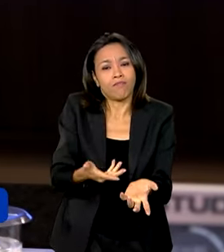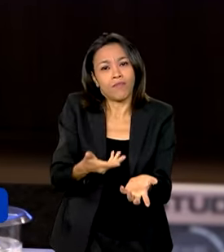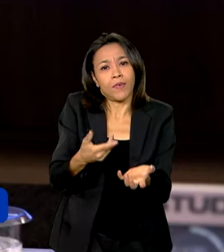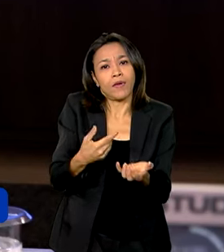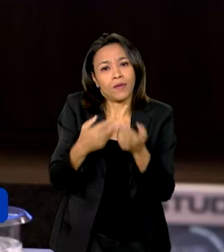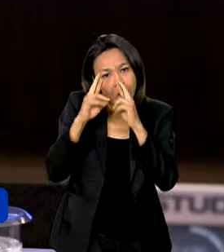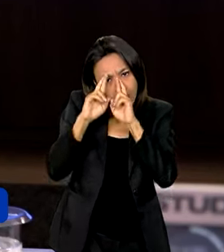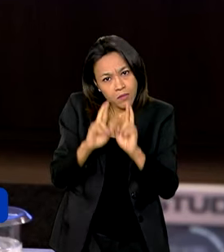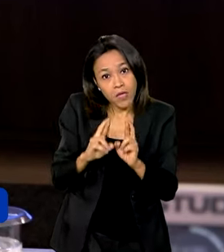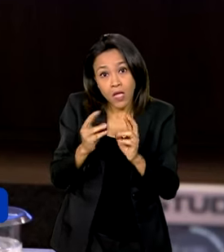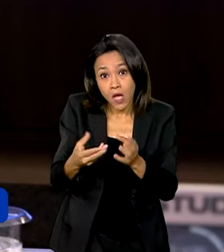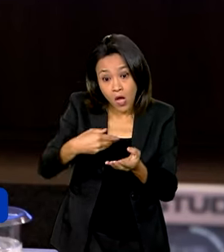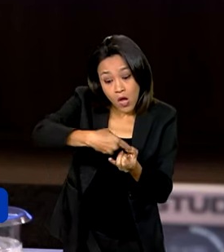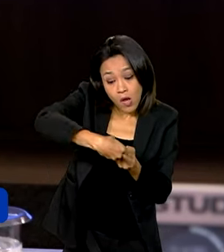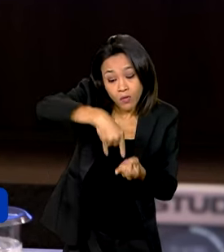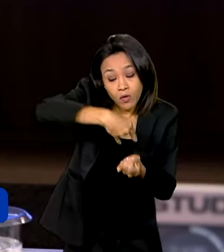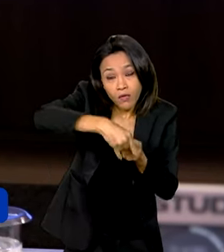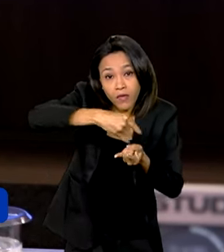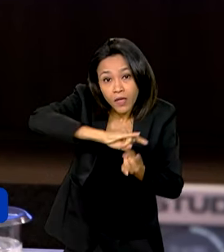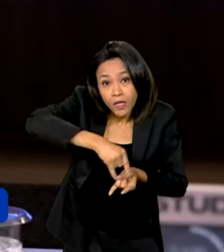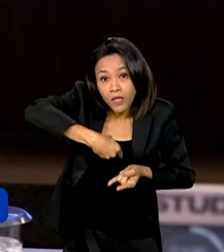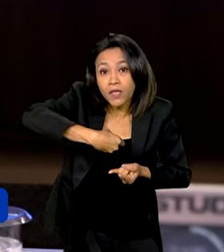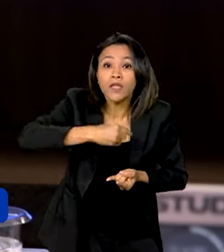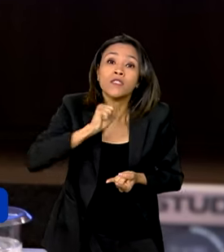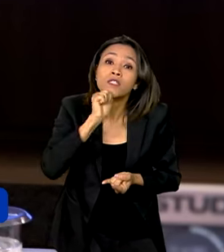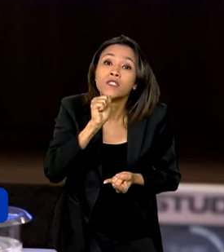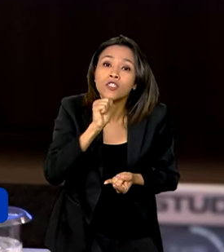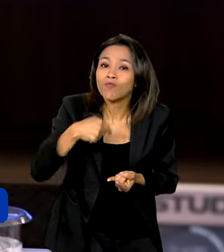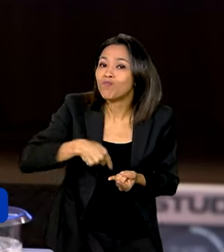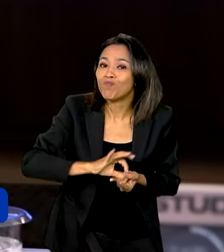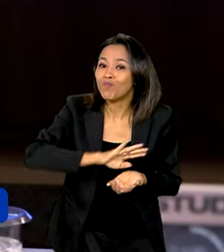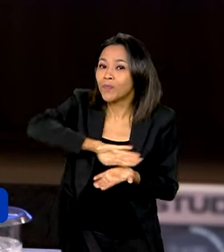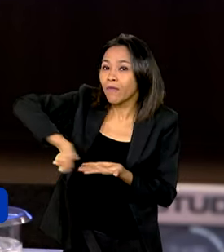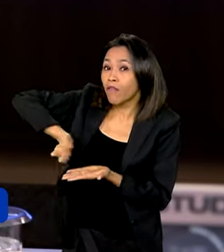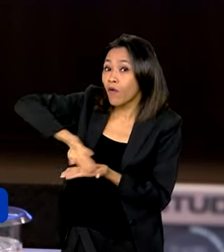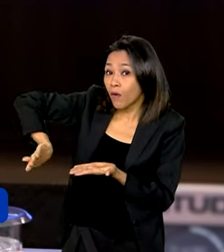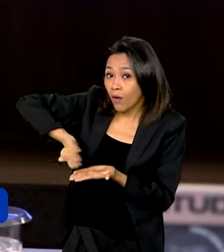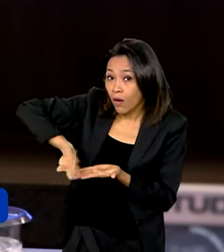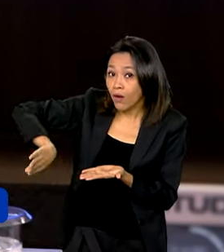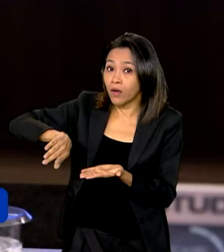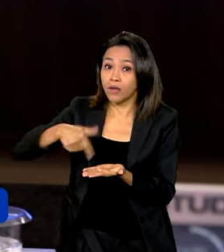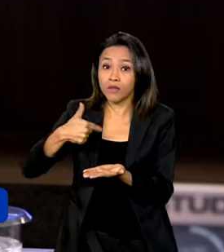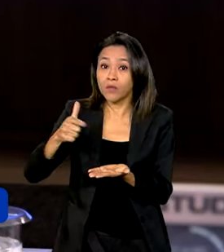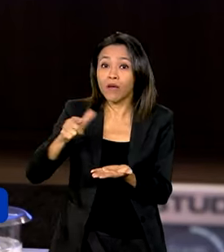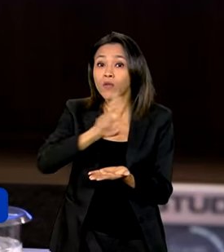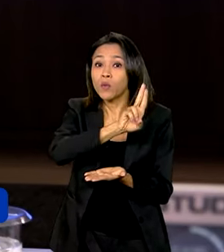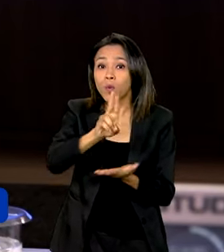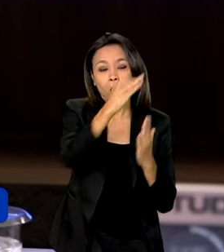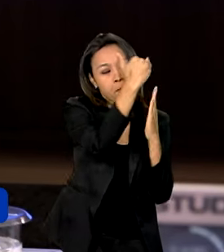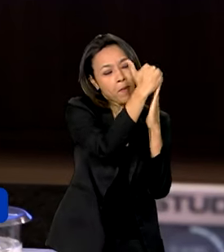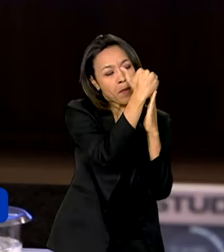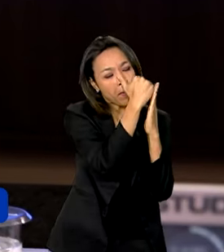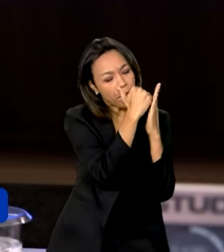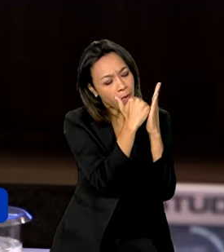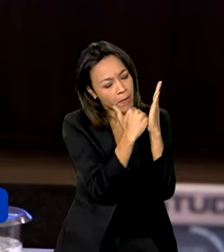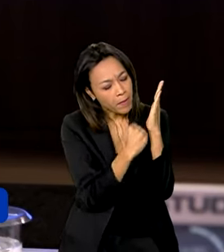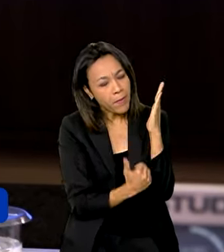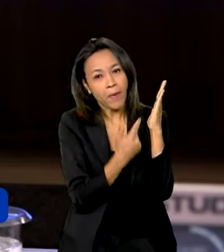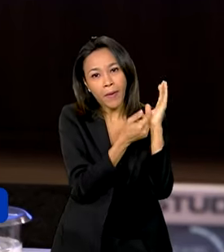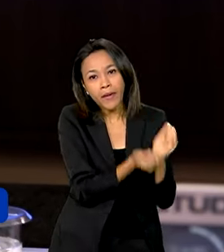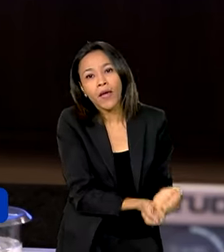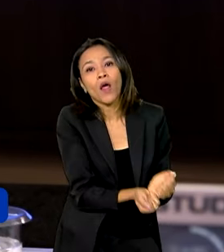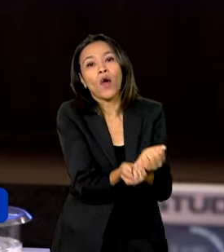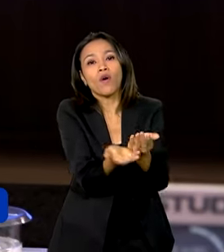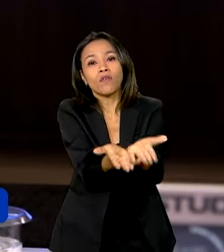estavam os absorventes higiênicos não faziam parte do rol de produtos ofertados pelo Farmácia